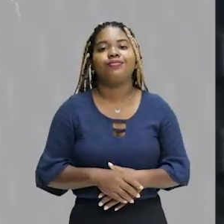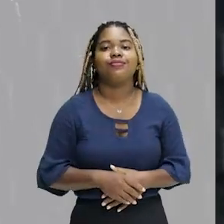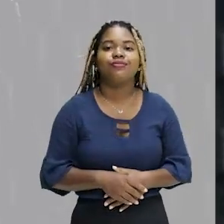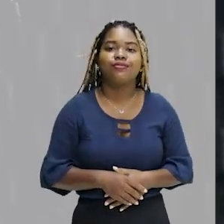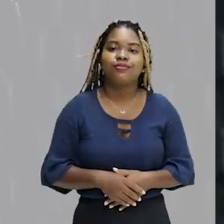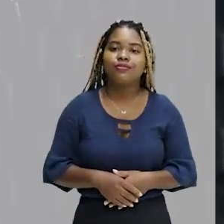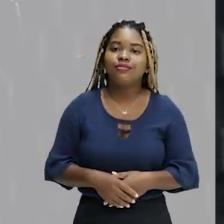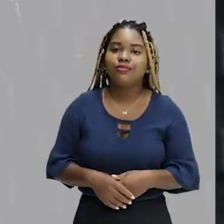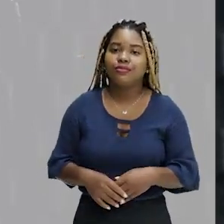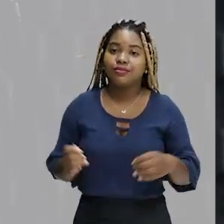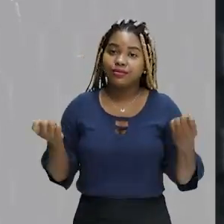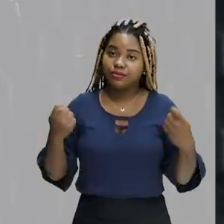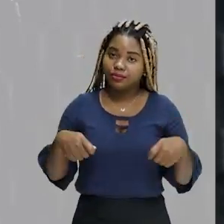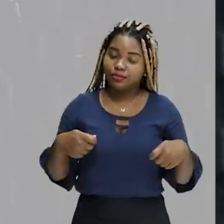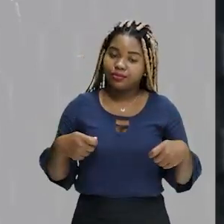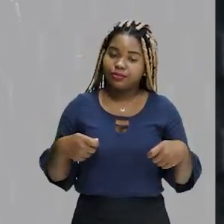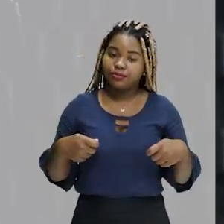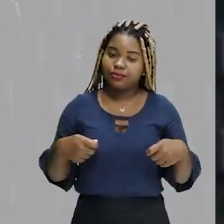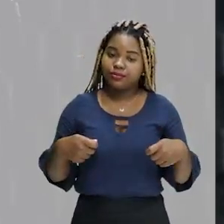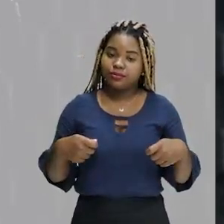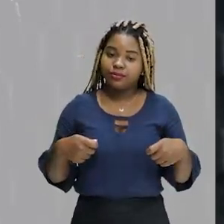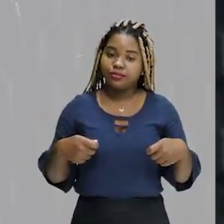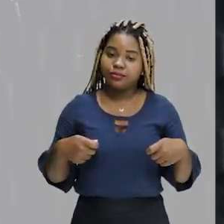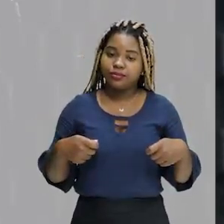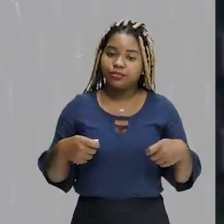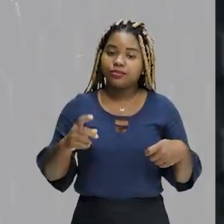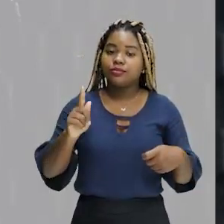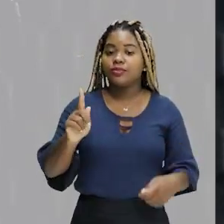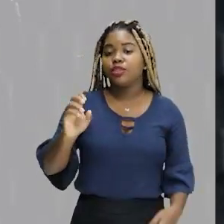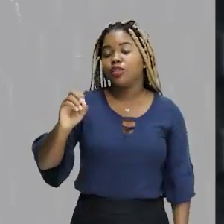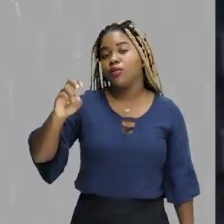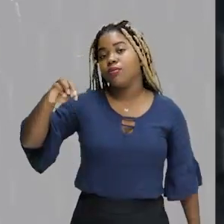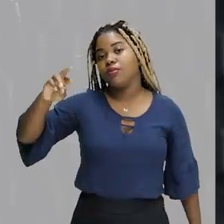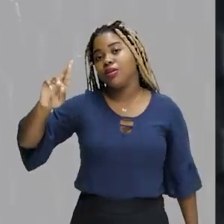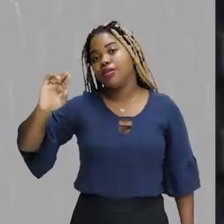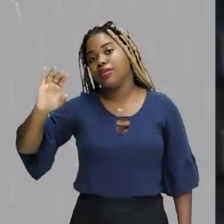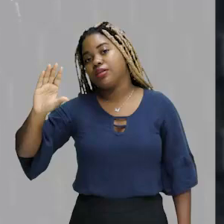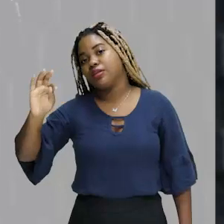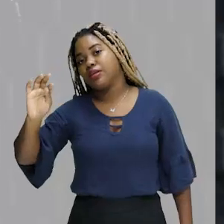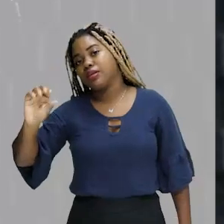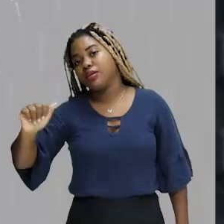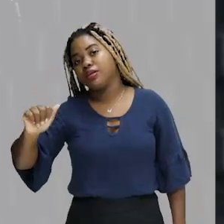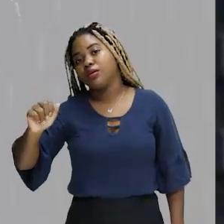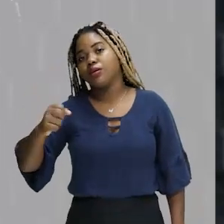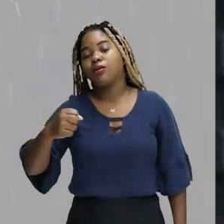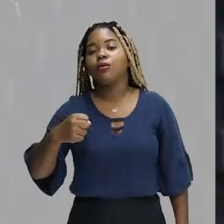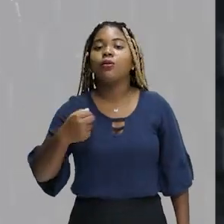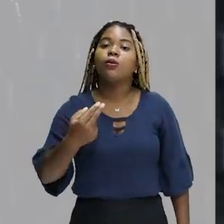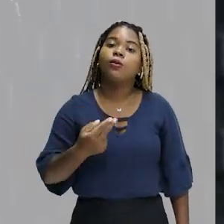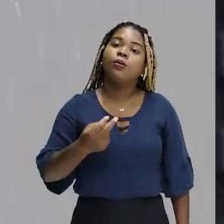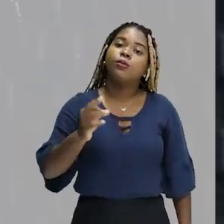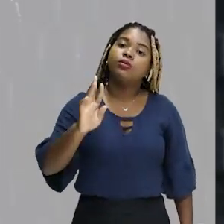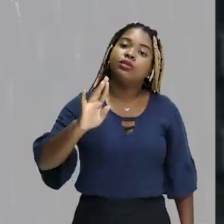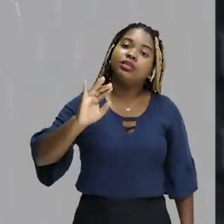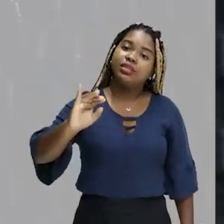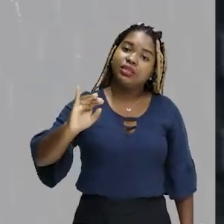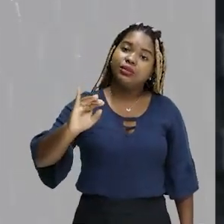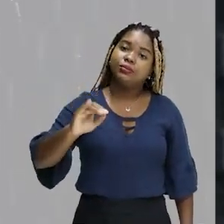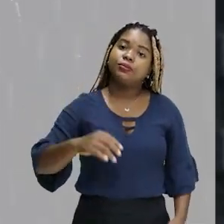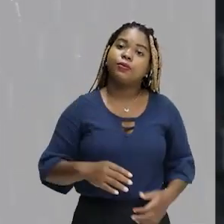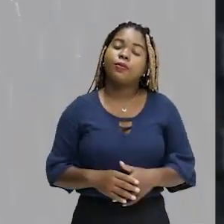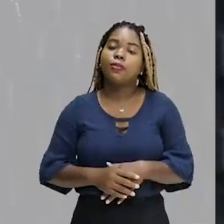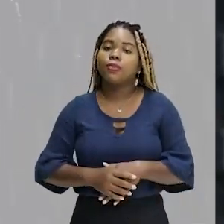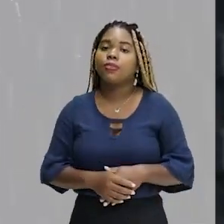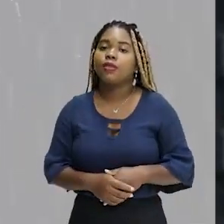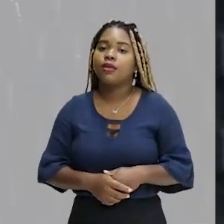espacial, que pode ser isomeria espacial do tipo geométrica ou também cis-trans,